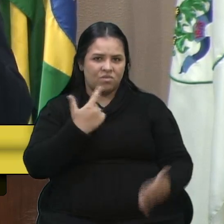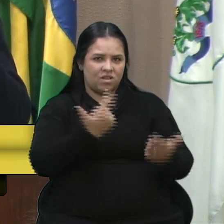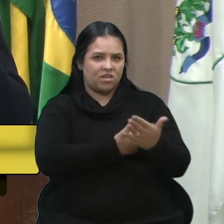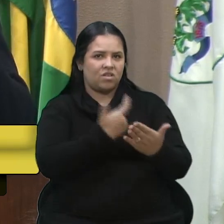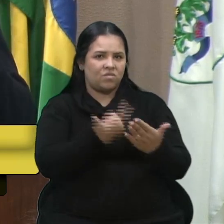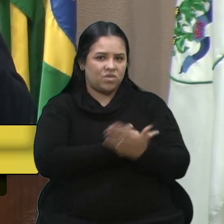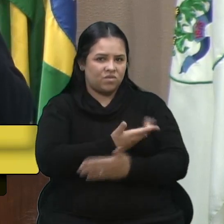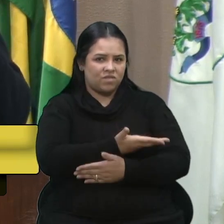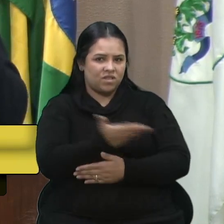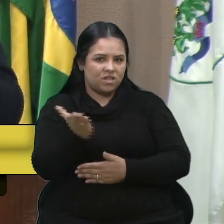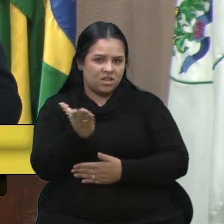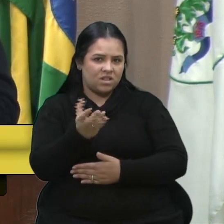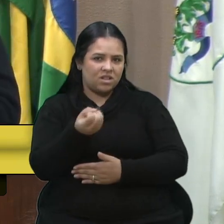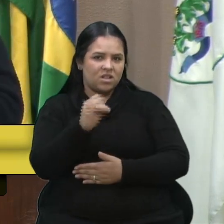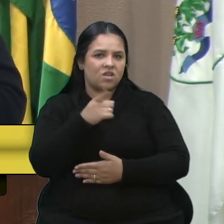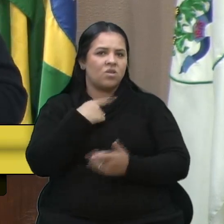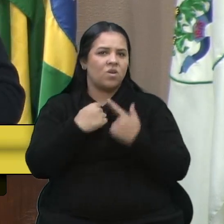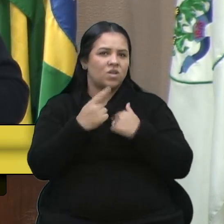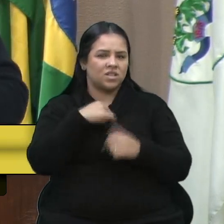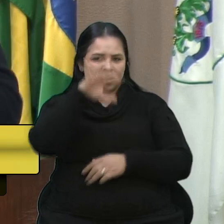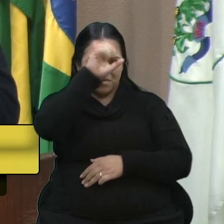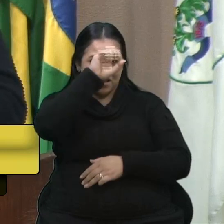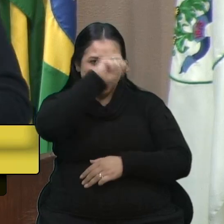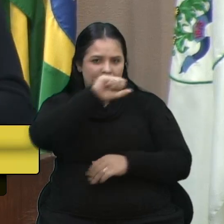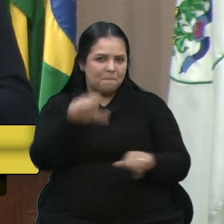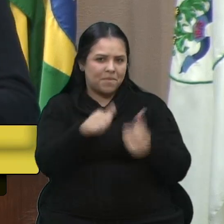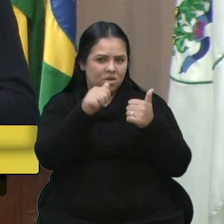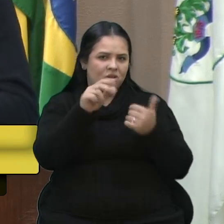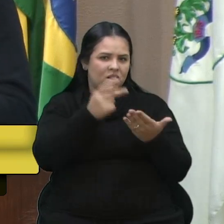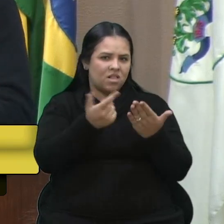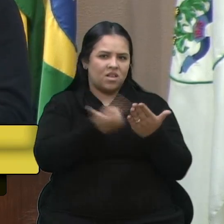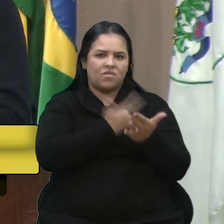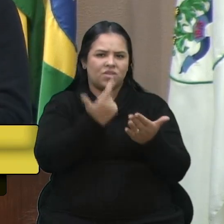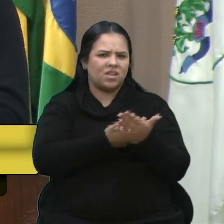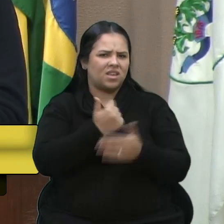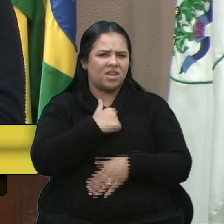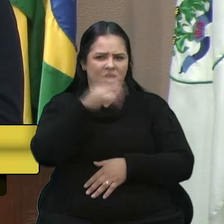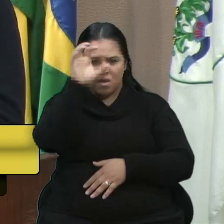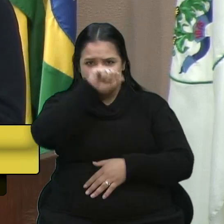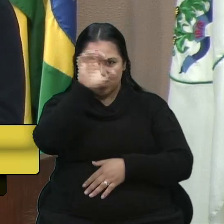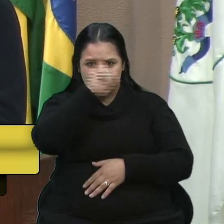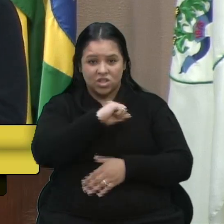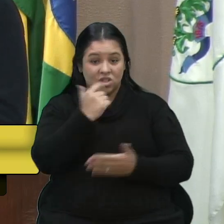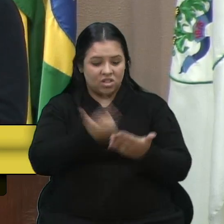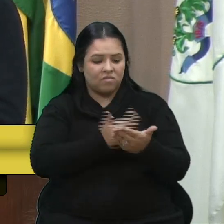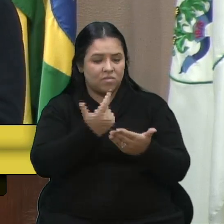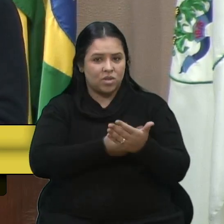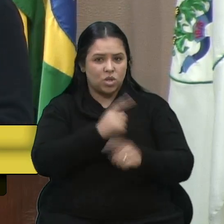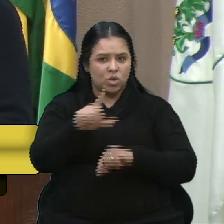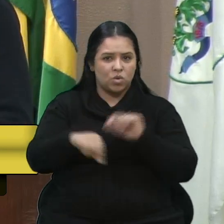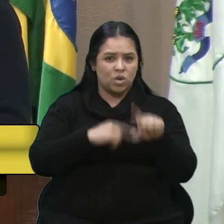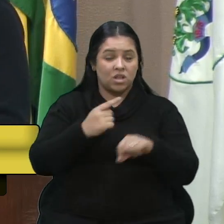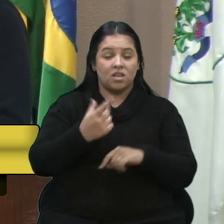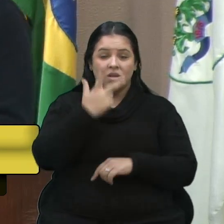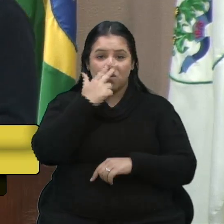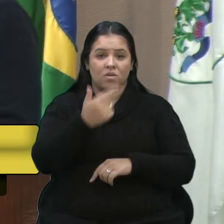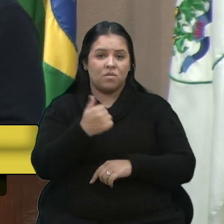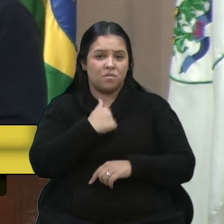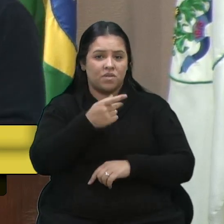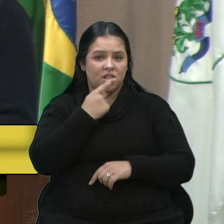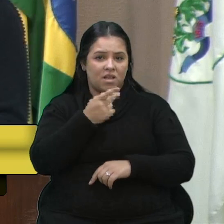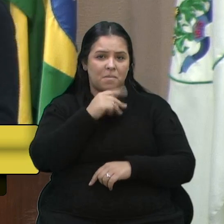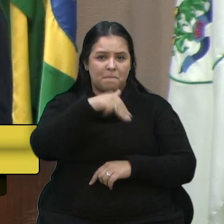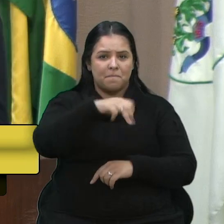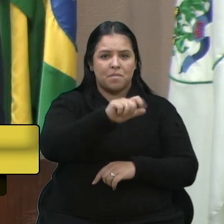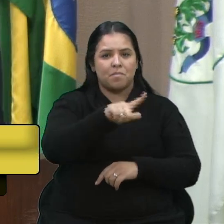quem gosta aí de aprender, é um dos melhores livros que eu li na minha vida, que ele se chama Livros para Escolher, e como já mencionado, ele é de Milton Friedman, e